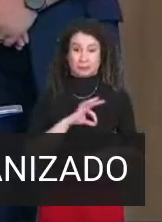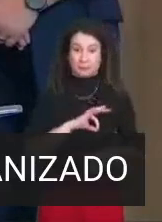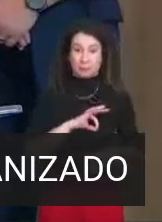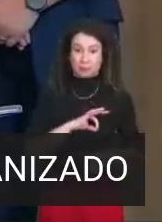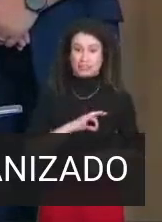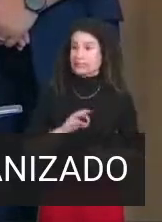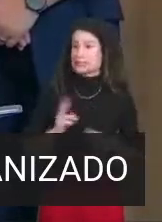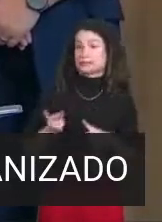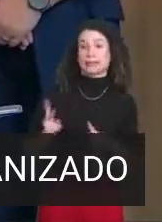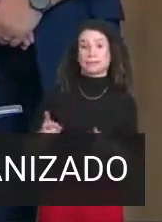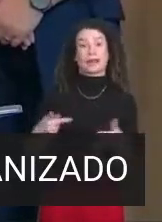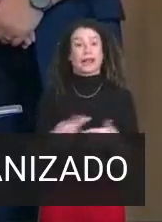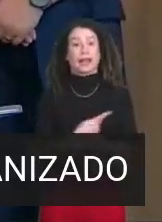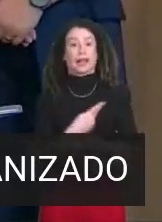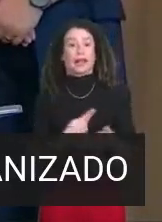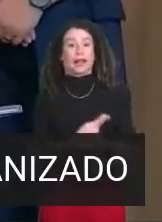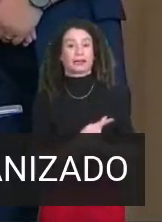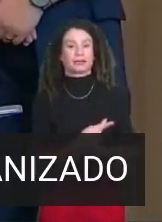sempre erradas.